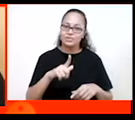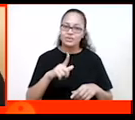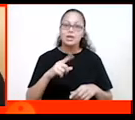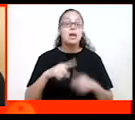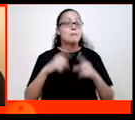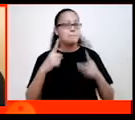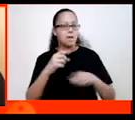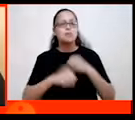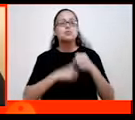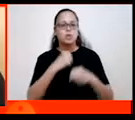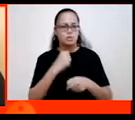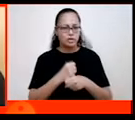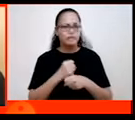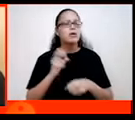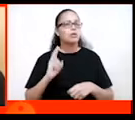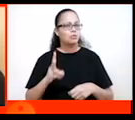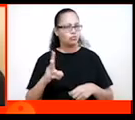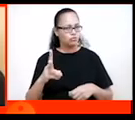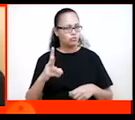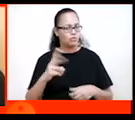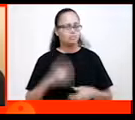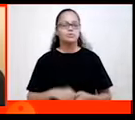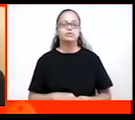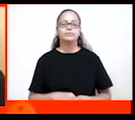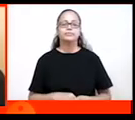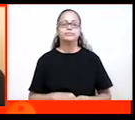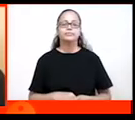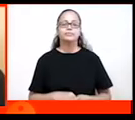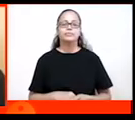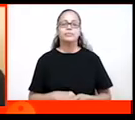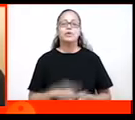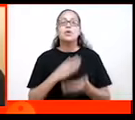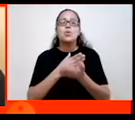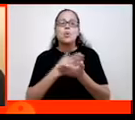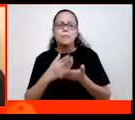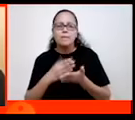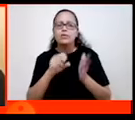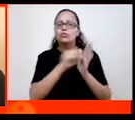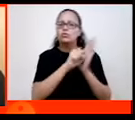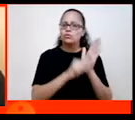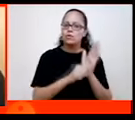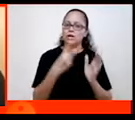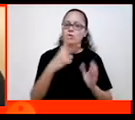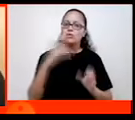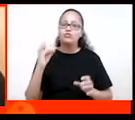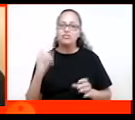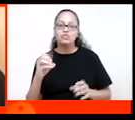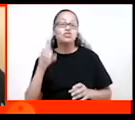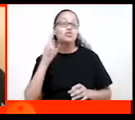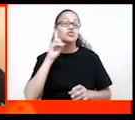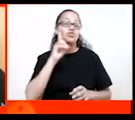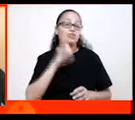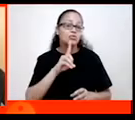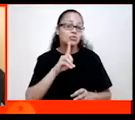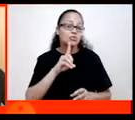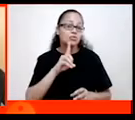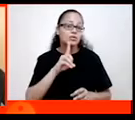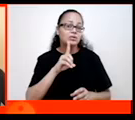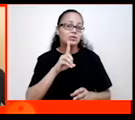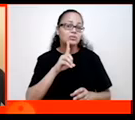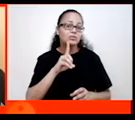a gente retoma, tá? Então vamos iniciar o assunto aí. Então no início do século XX, os Estados Unidos, né? Toda vez que